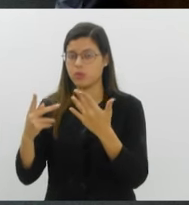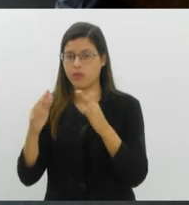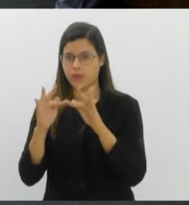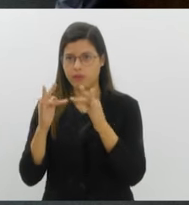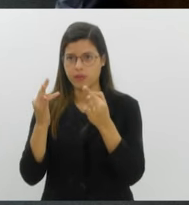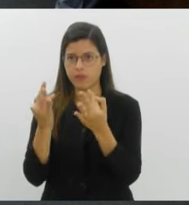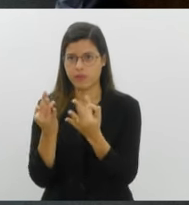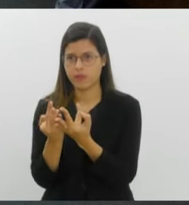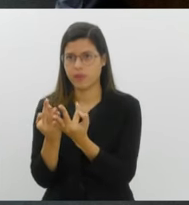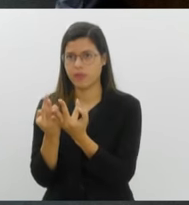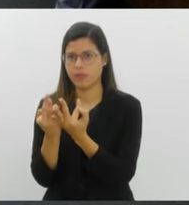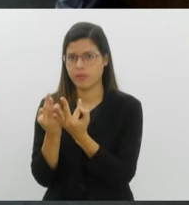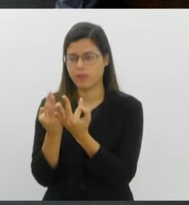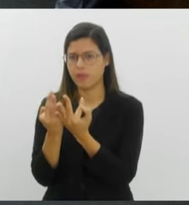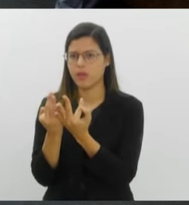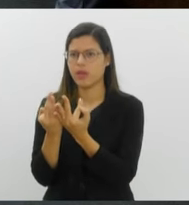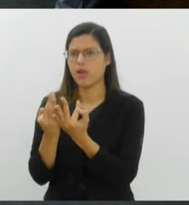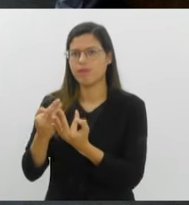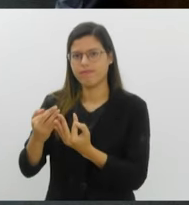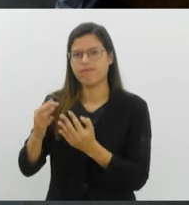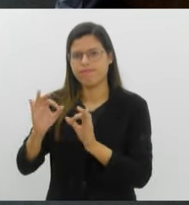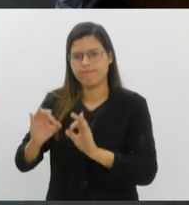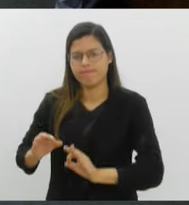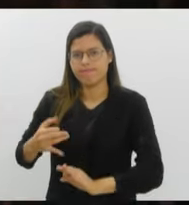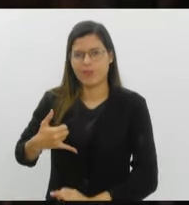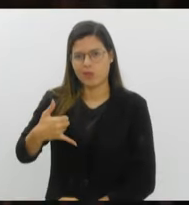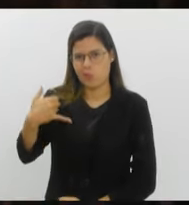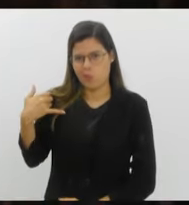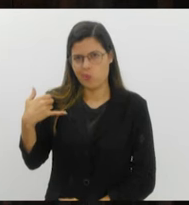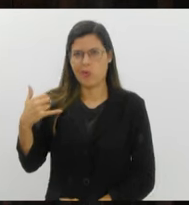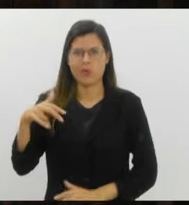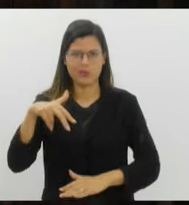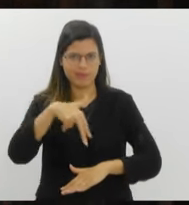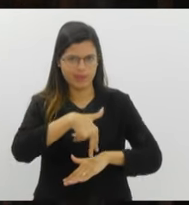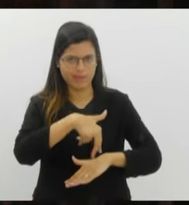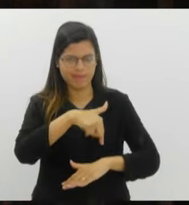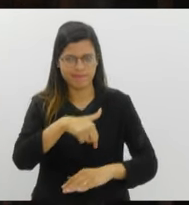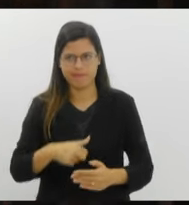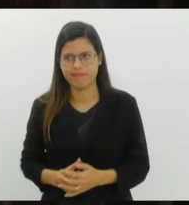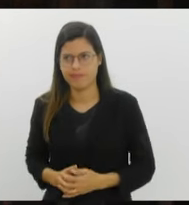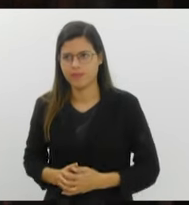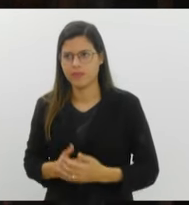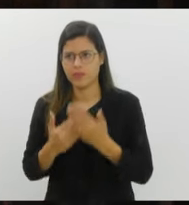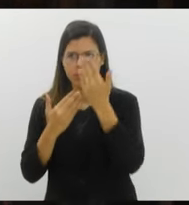que eles estão muito orgulhosos de ter você aqui. Muito obrigado.